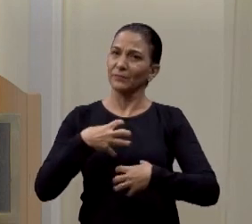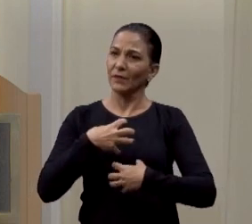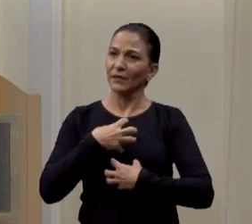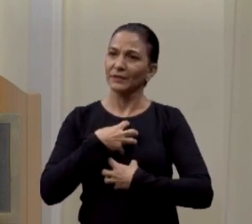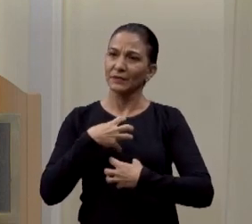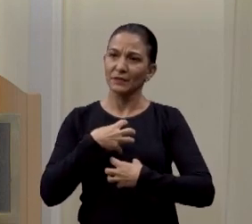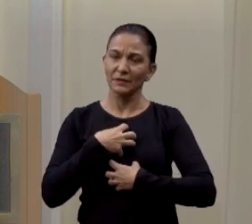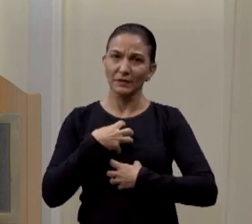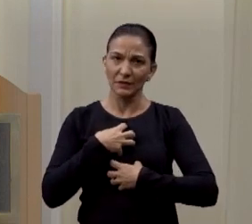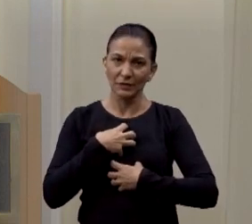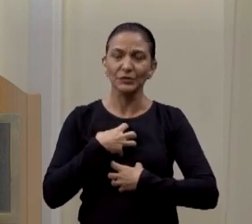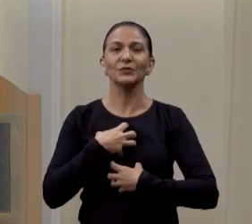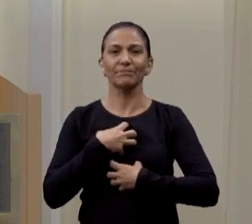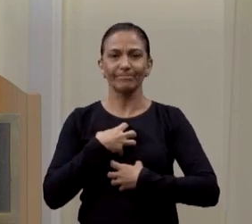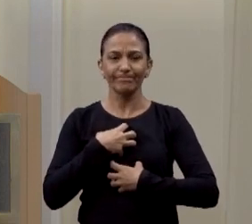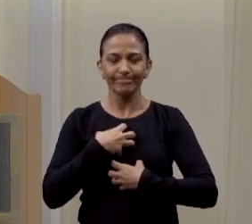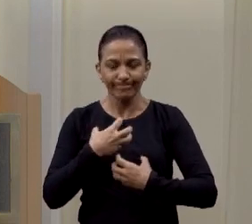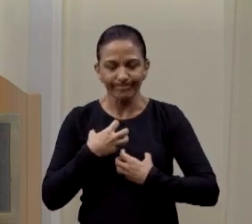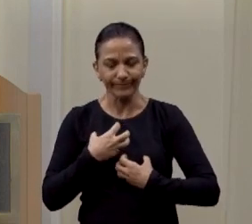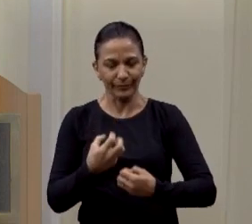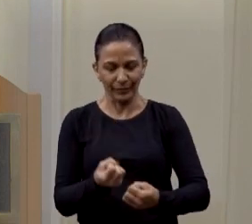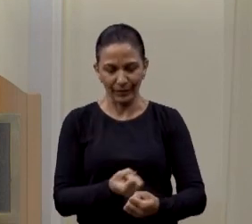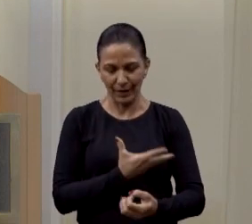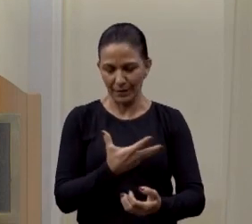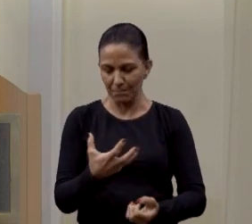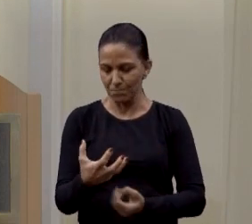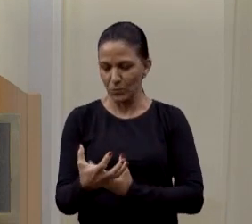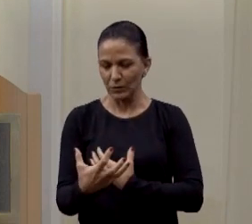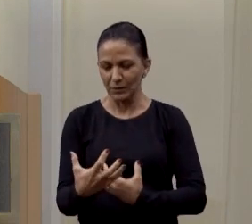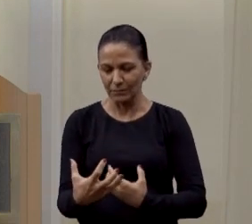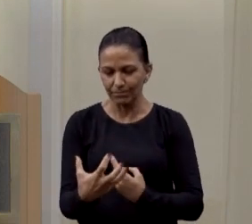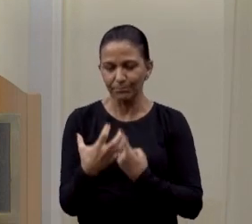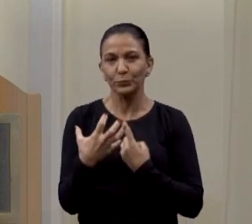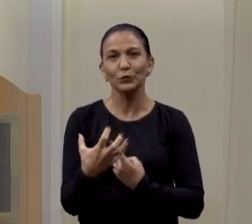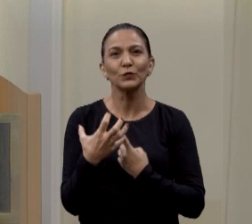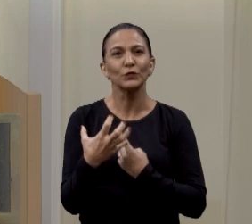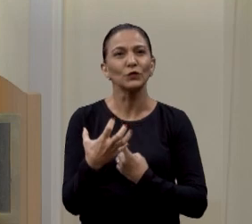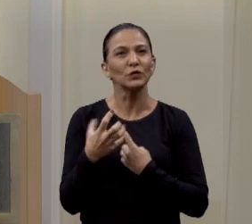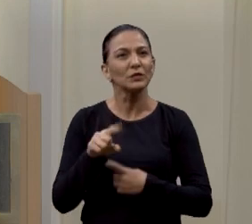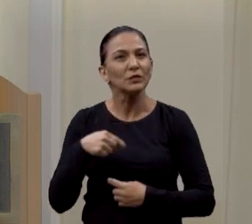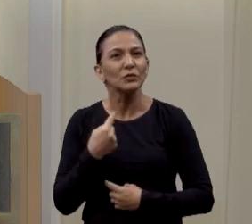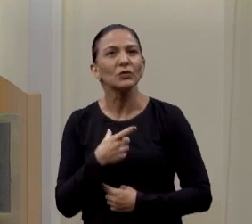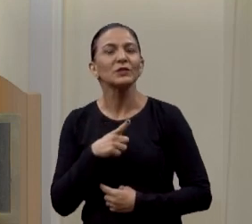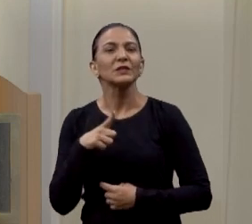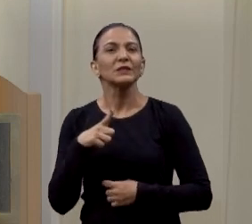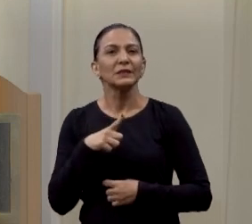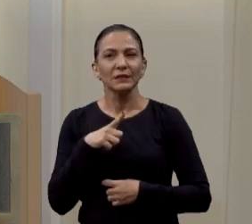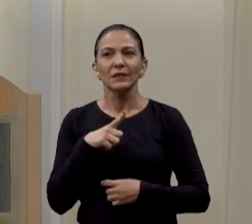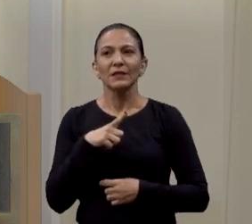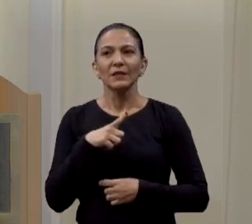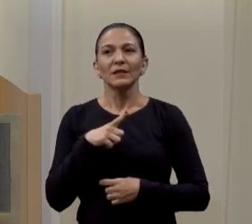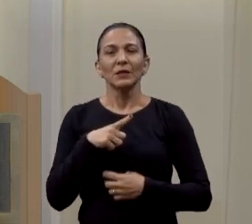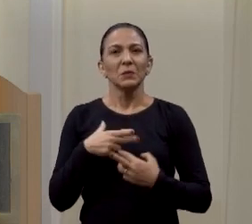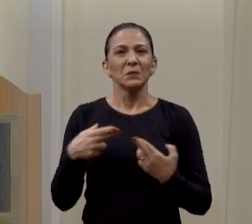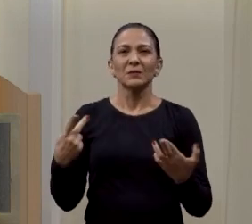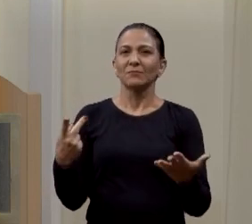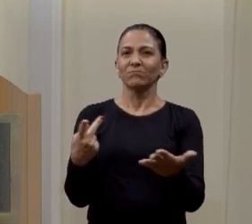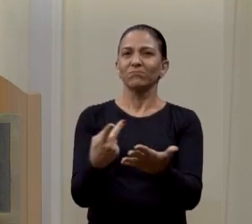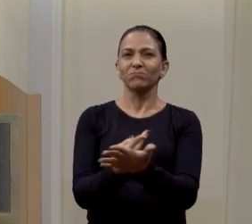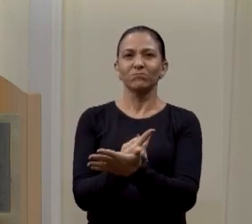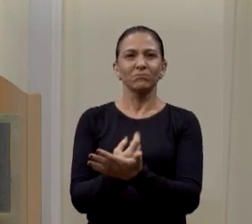sentimentos nos movem e a emoção toma conta quando nos deparamos com situações